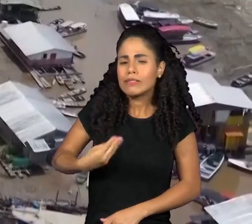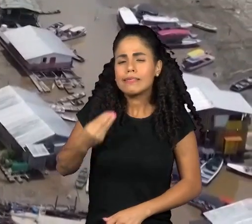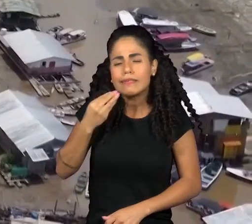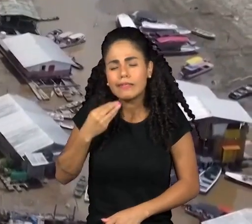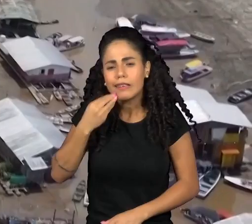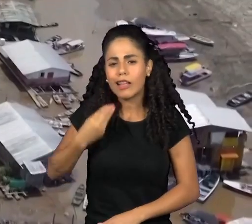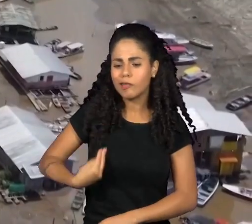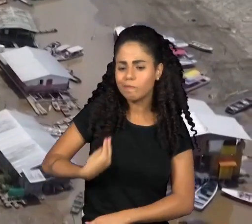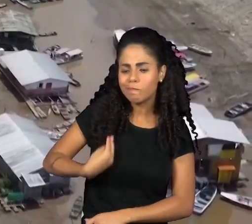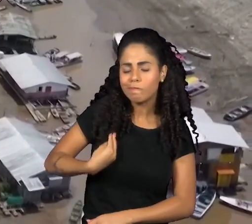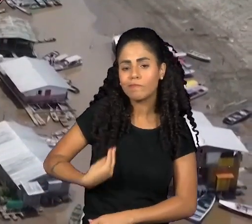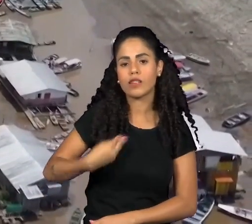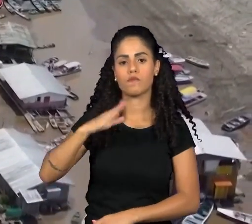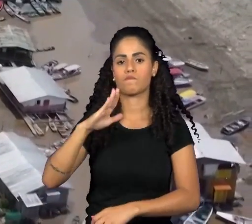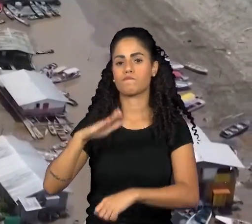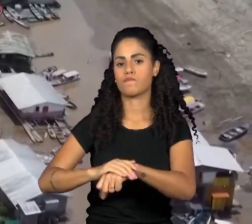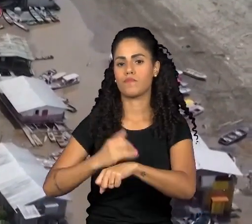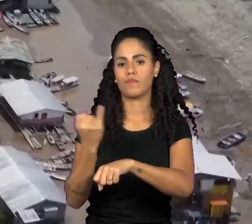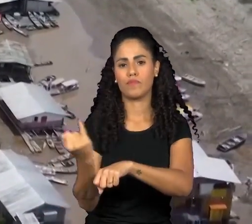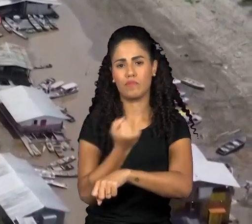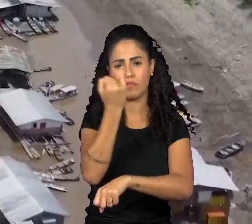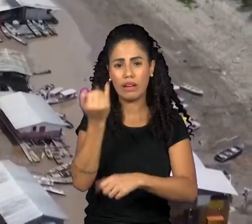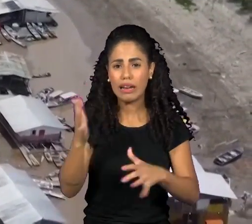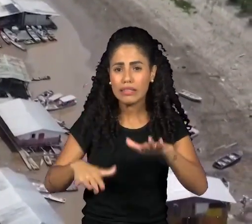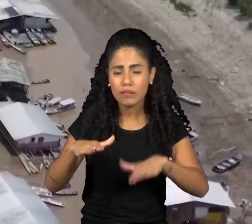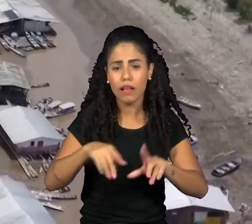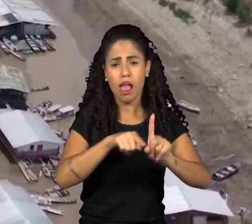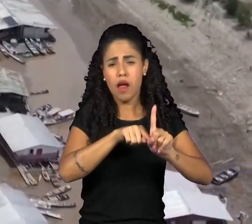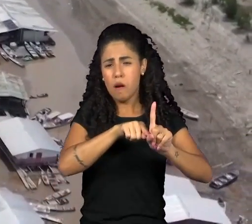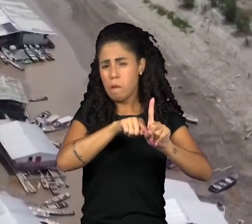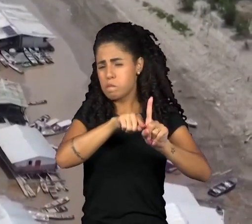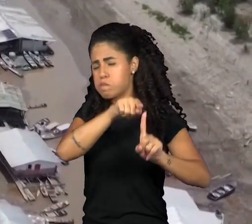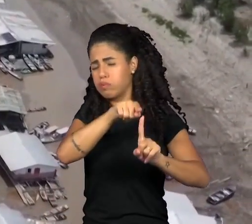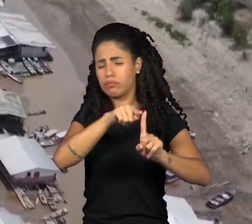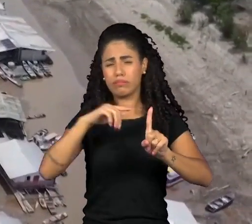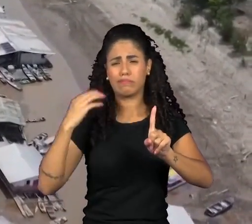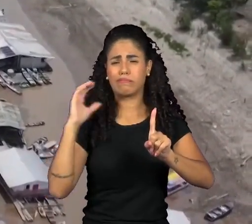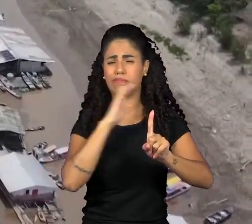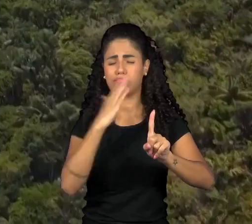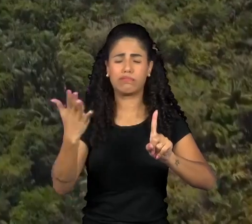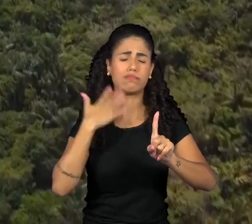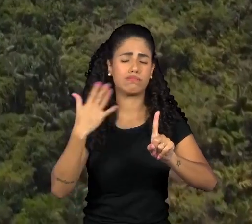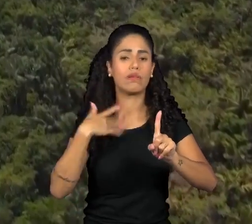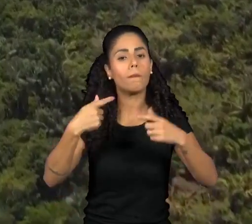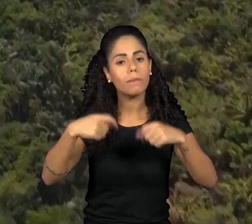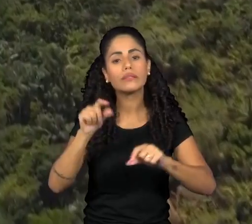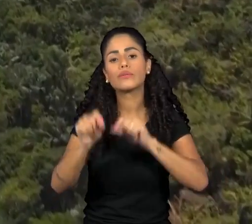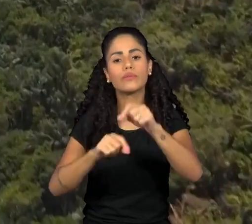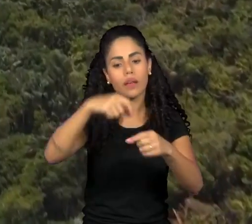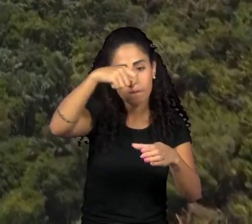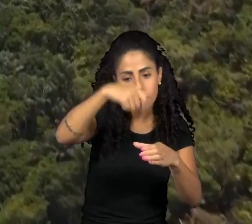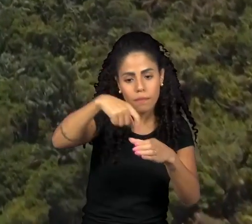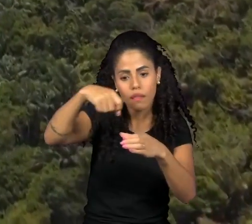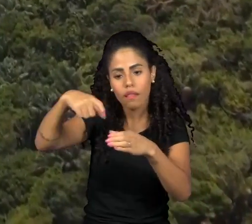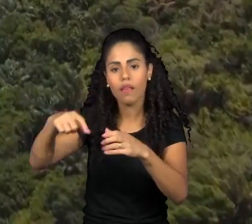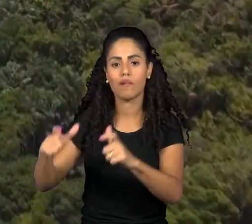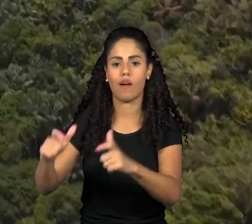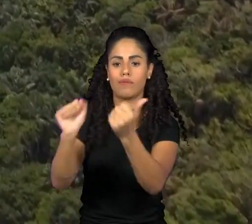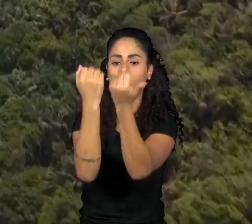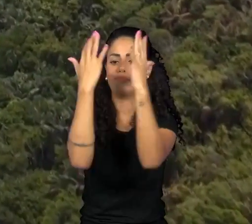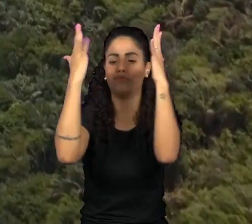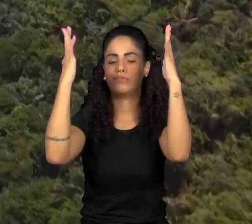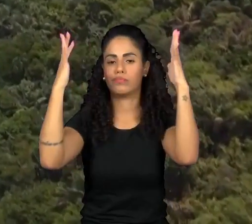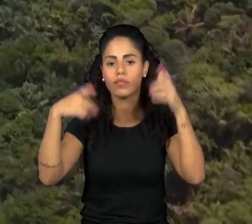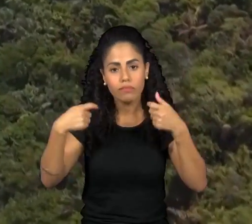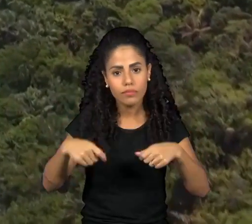é fundamental. Diante do calor excessivo, é preciso ampliar áreas verdes e restabelecer os ambientes